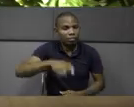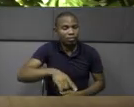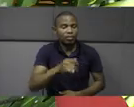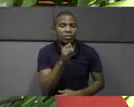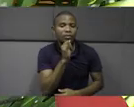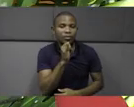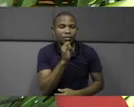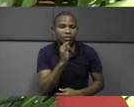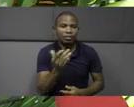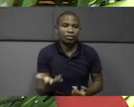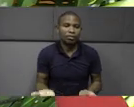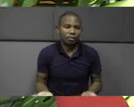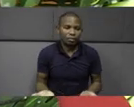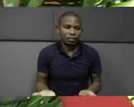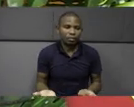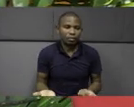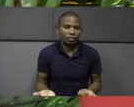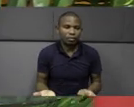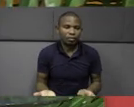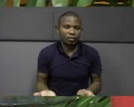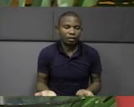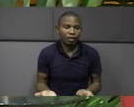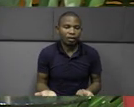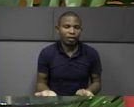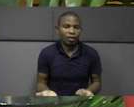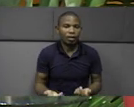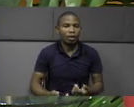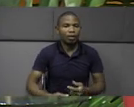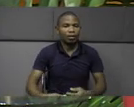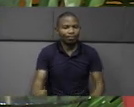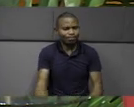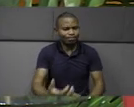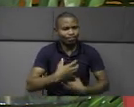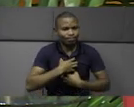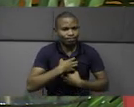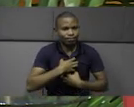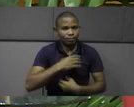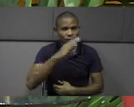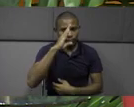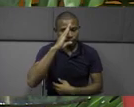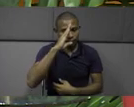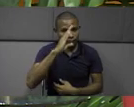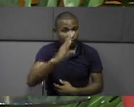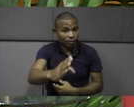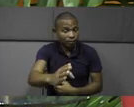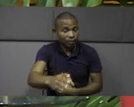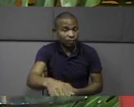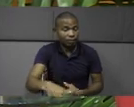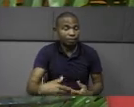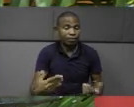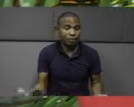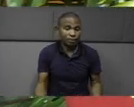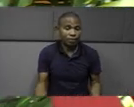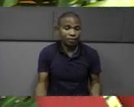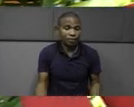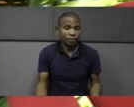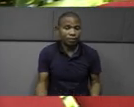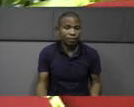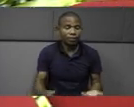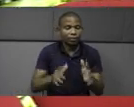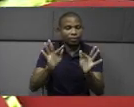vem é consolidando e que impacta diretamente a população é bem popular